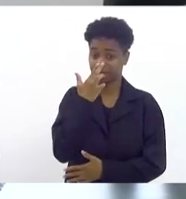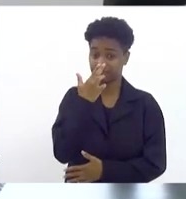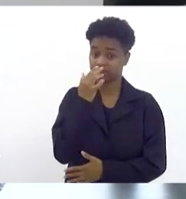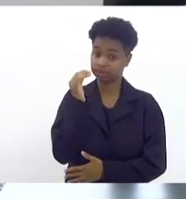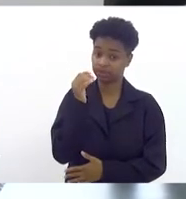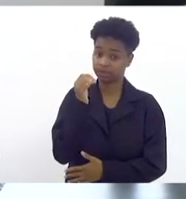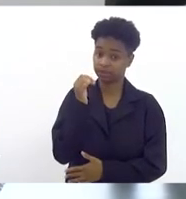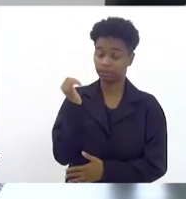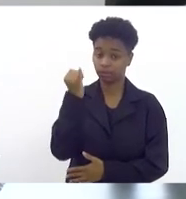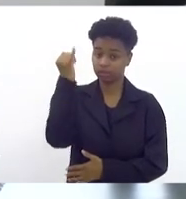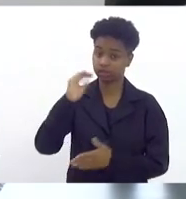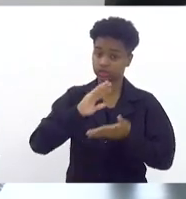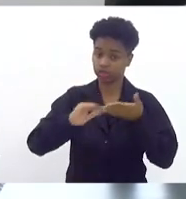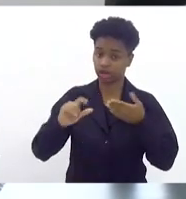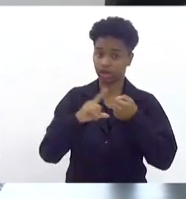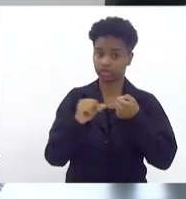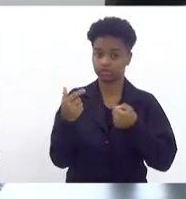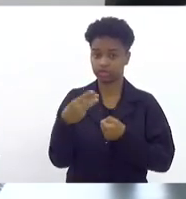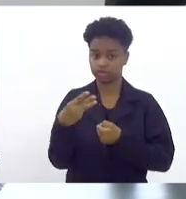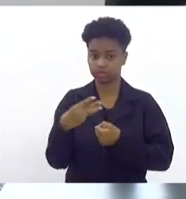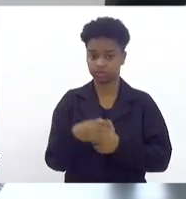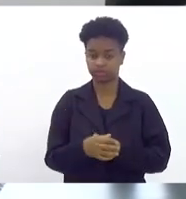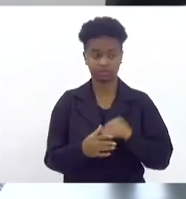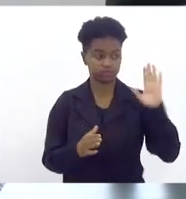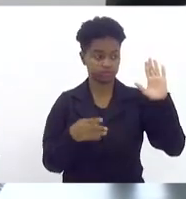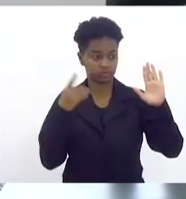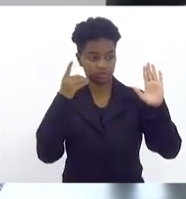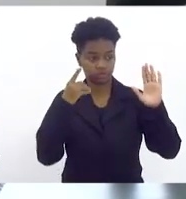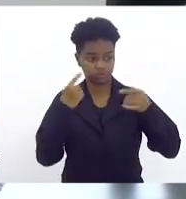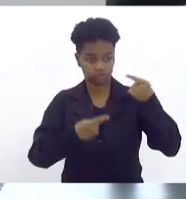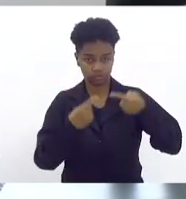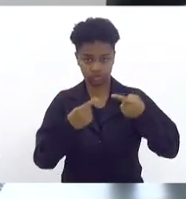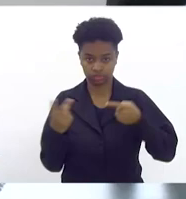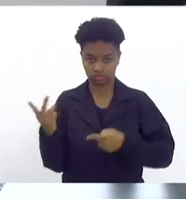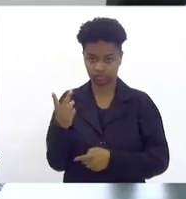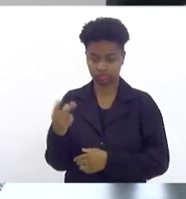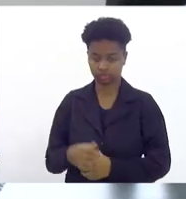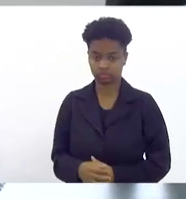artigo 3º do projeto. Para discutir. Presidente. Para discutir, deputado Mink e deputado Luiz Paulo.